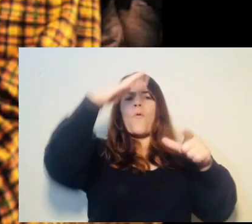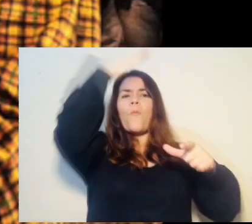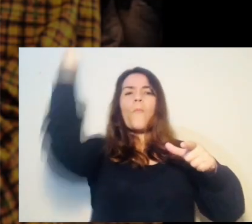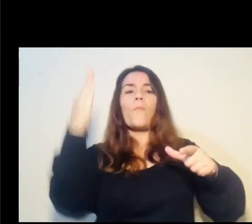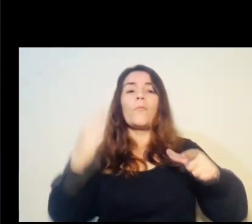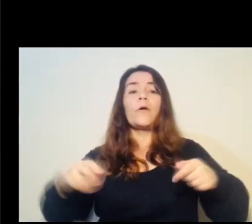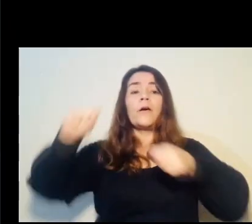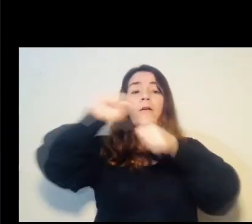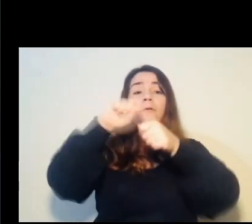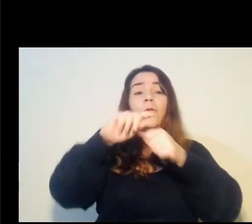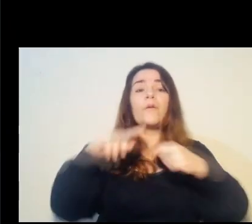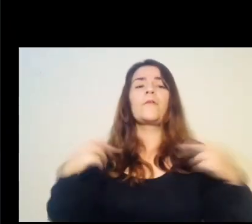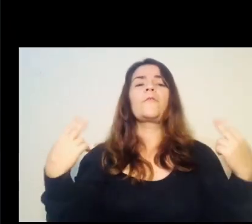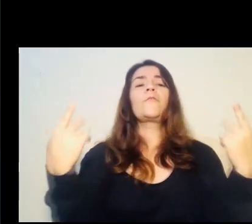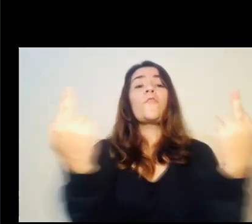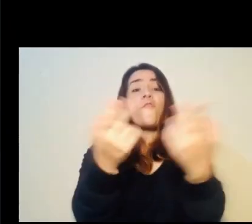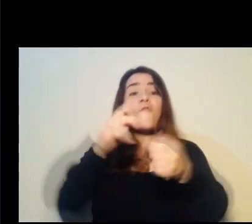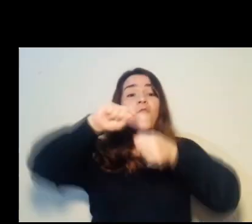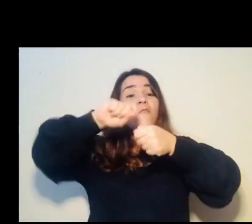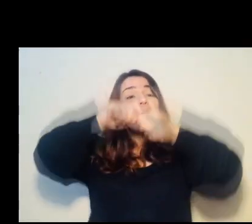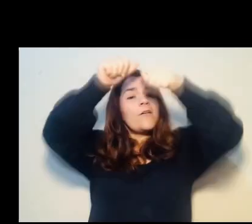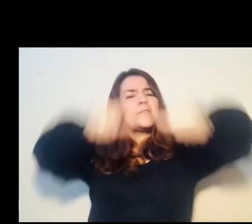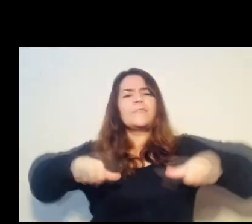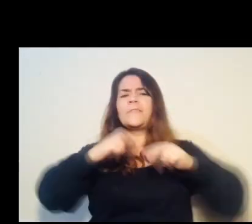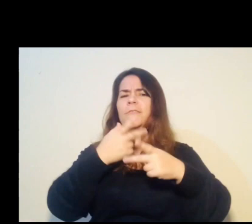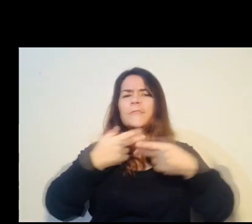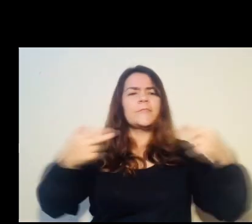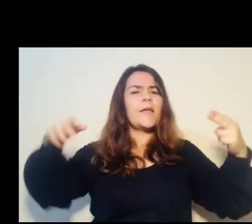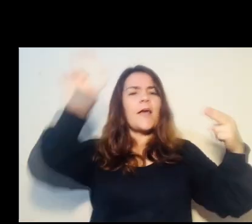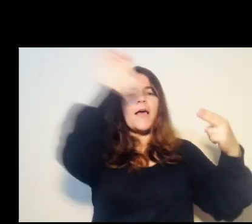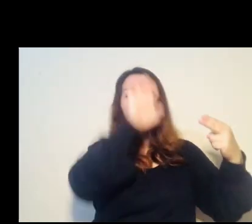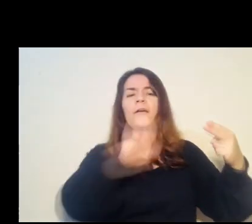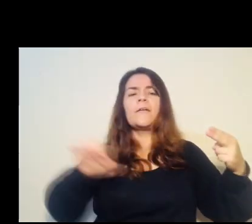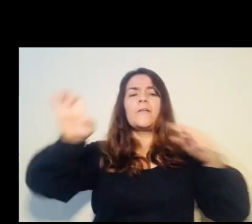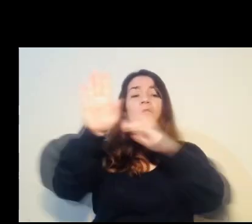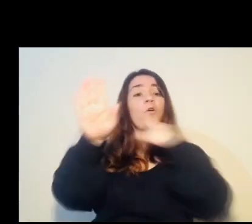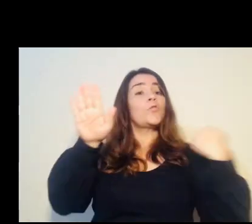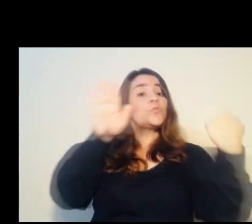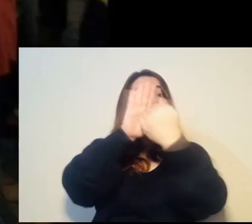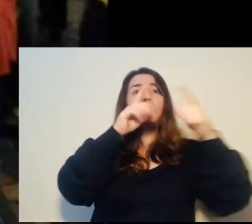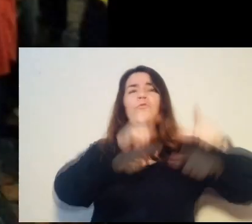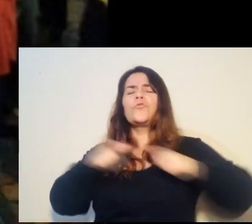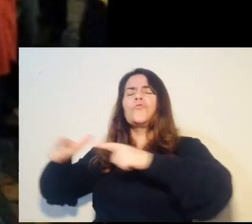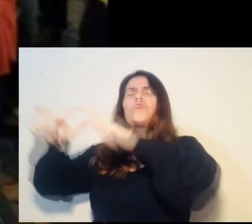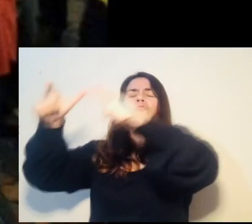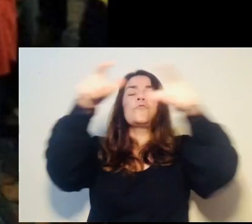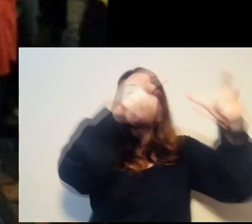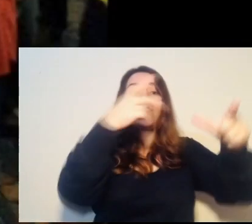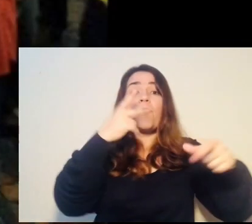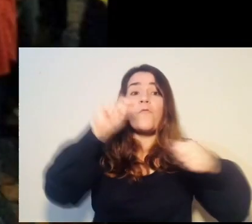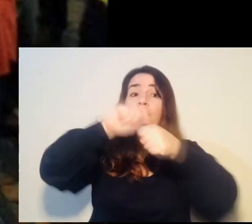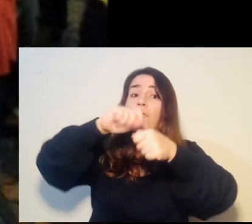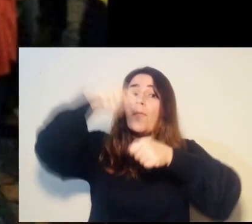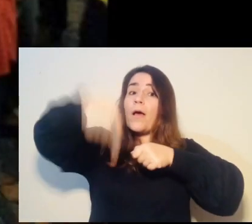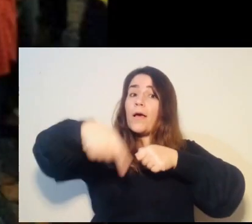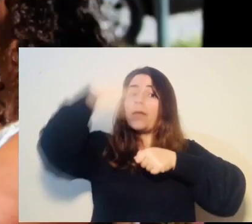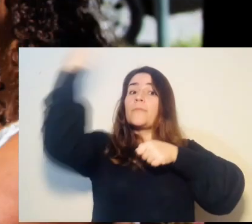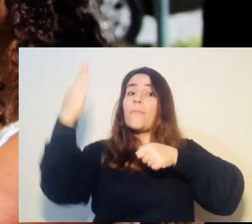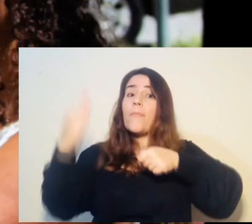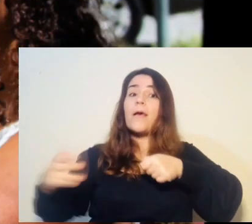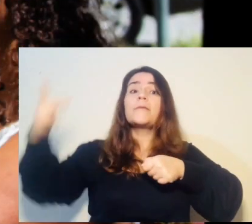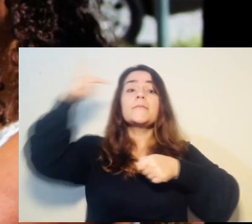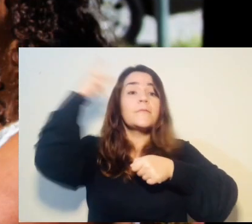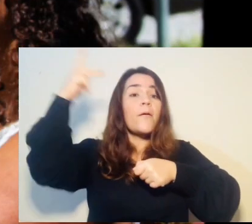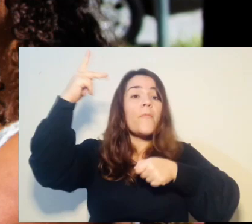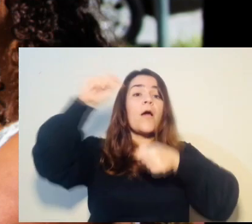parte do Brasil, possui mestras e mestres que hoje estão em diversos estados em todas as regiões, inclusive